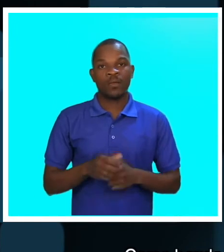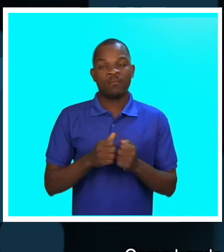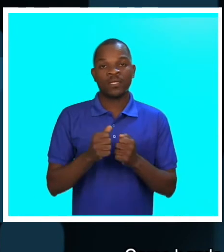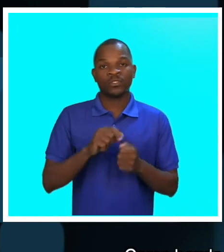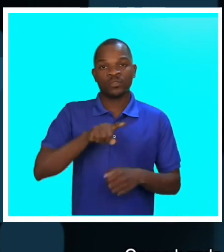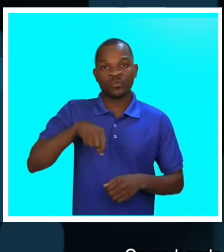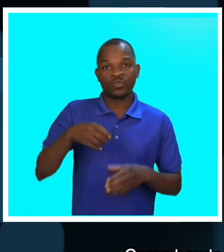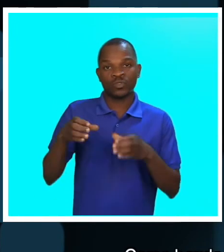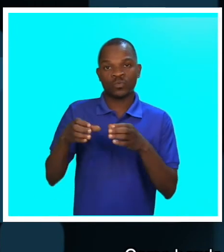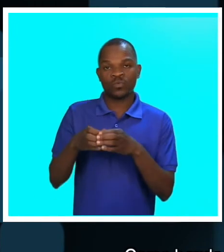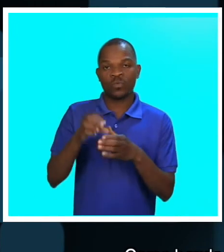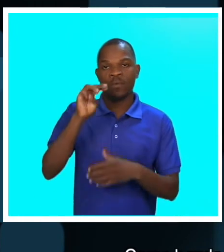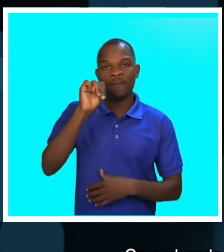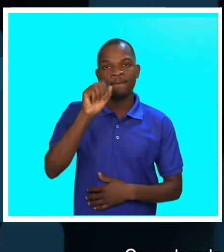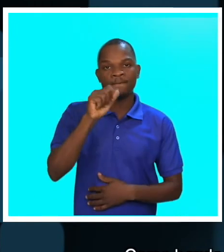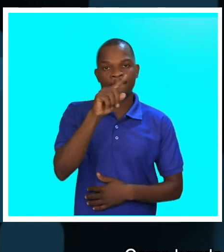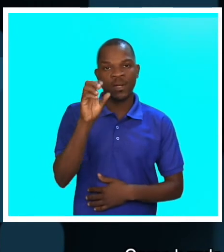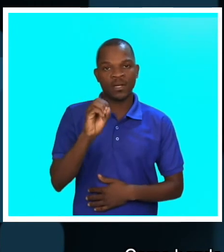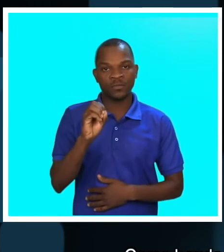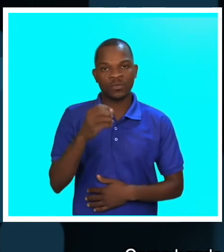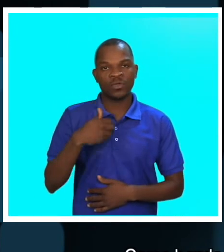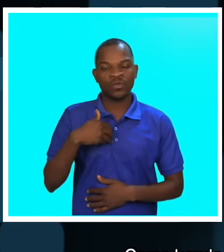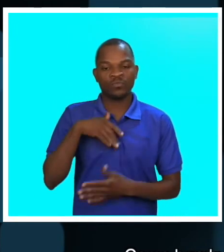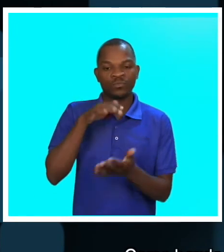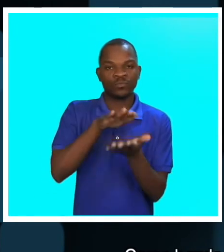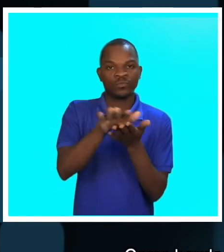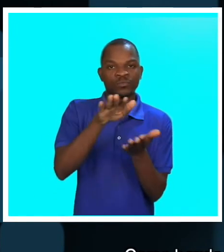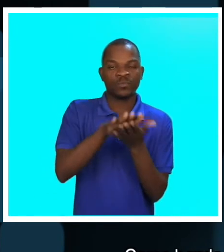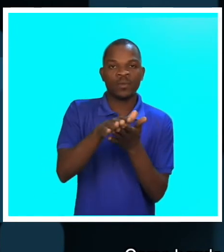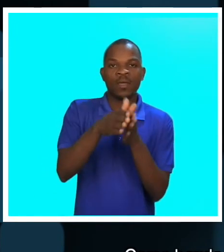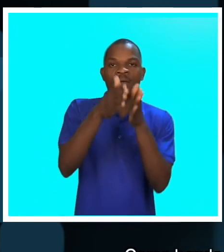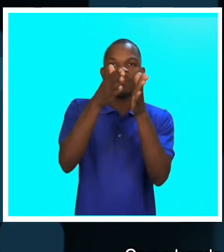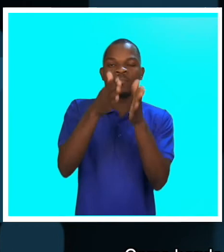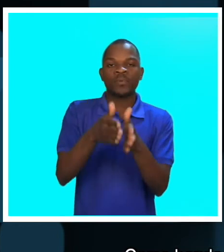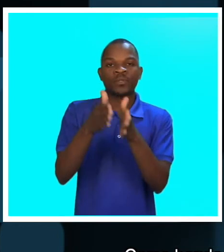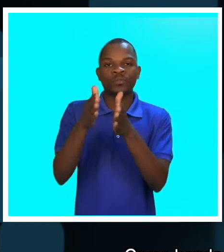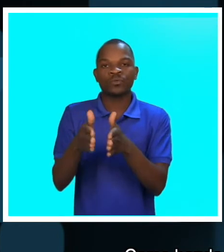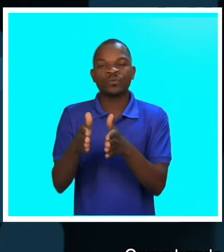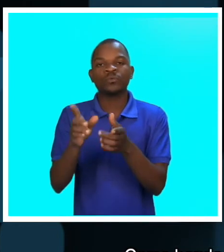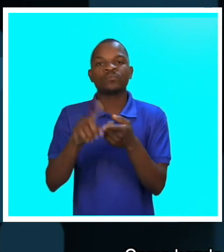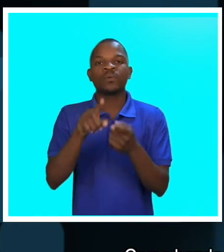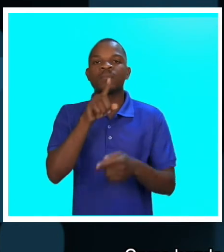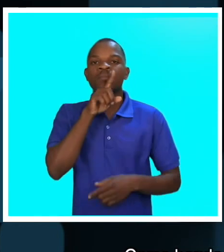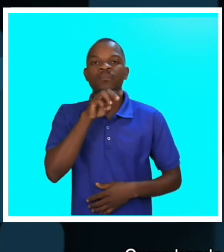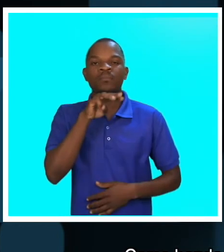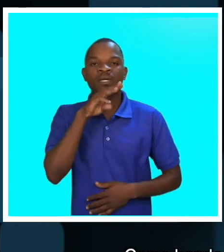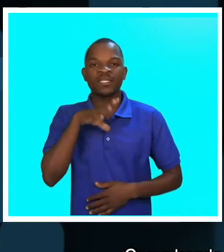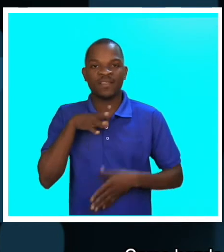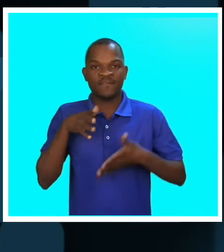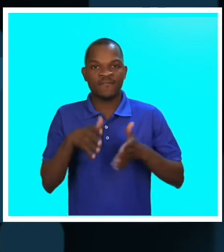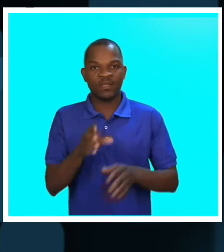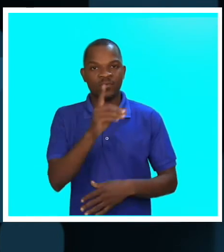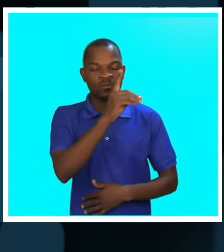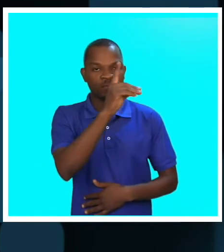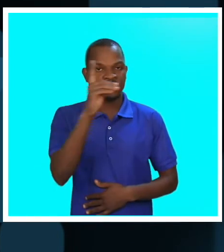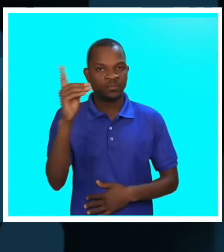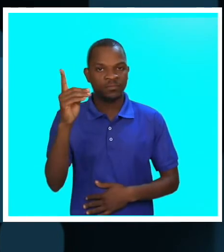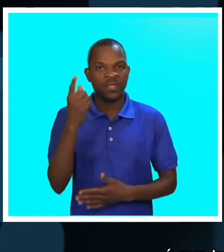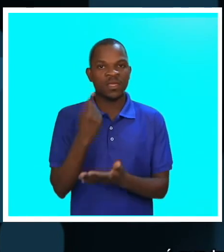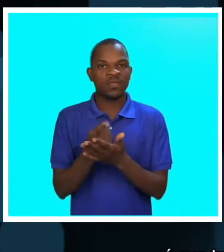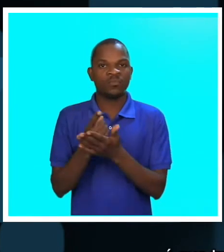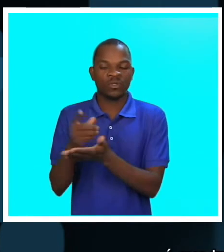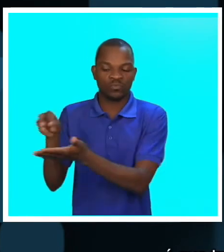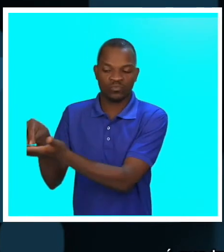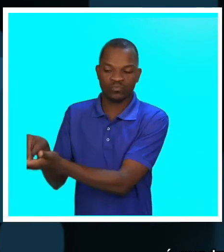Mazu, não é? A mensagem principal que eu posso deixar aos pais com crianças que têm crianças com necessidades especiais, é